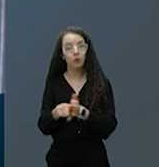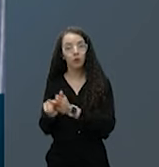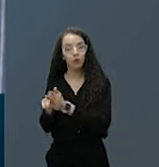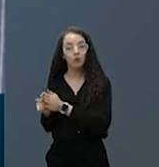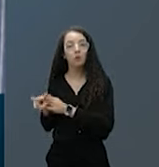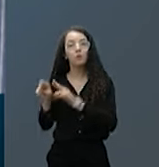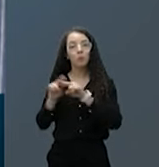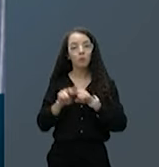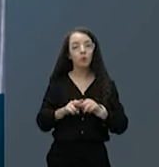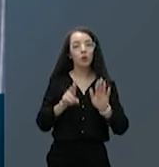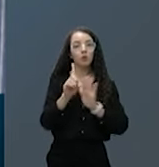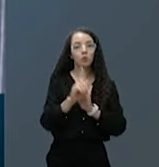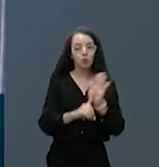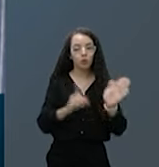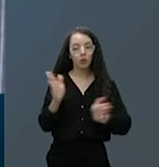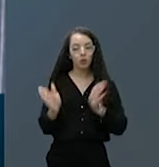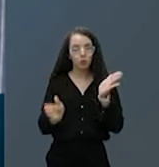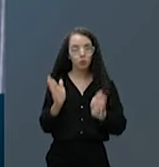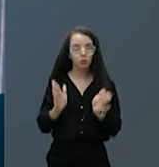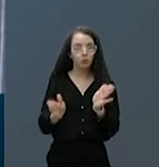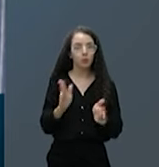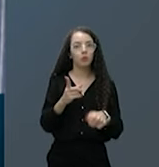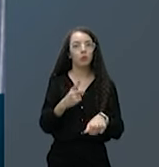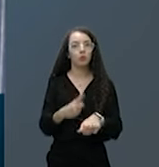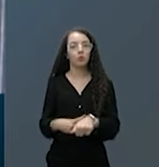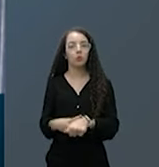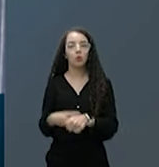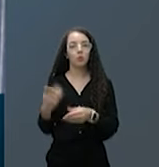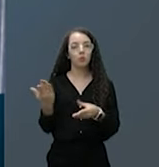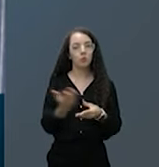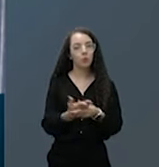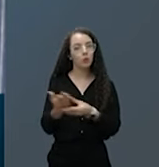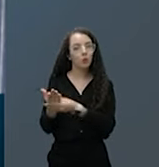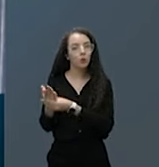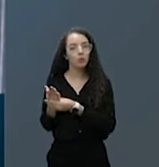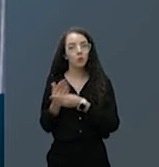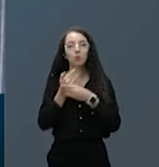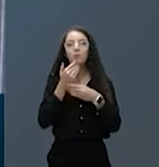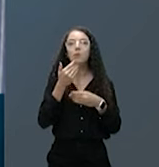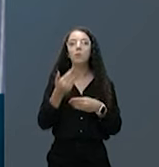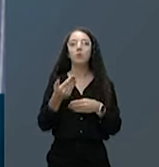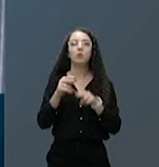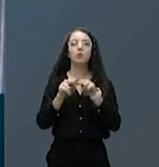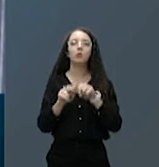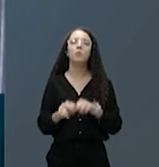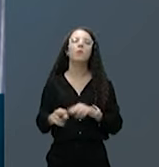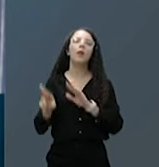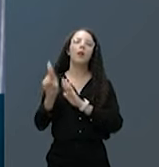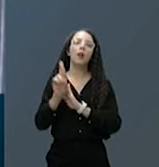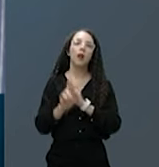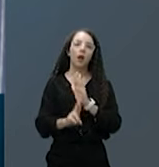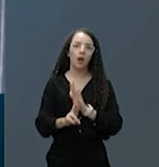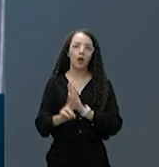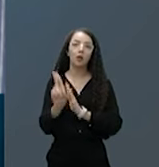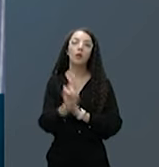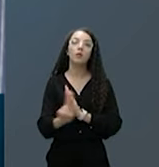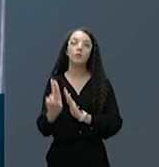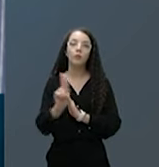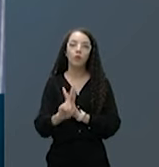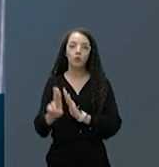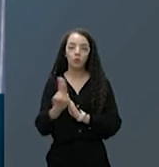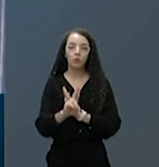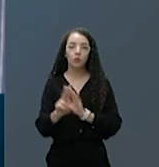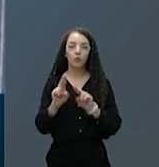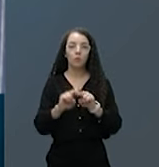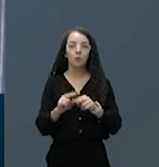intertemporal processual, perquirindo-se sobre a norma aplicável aos recursos